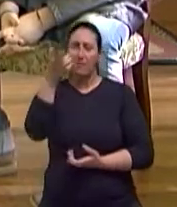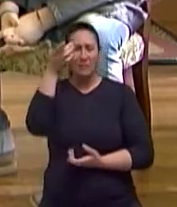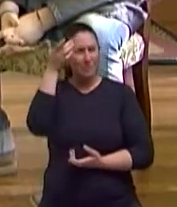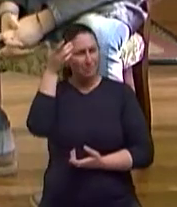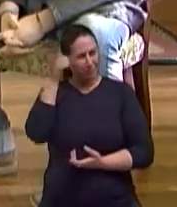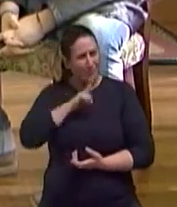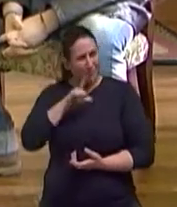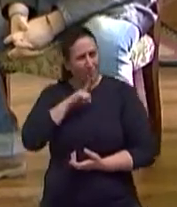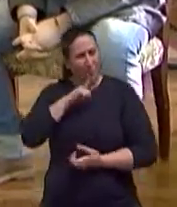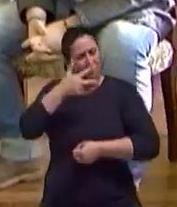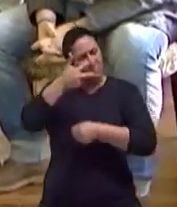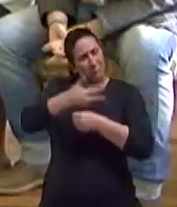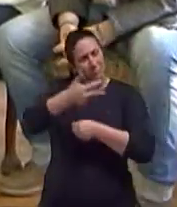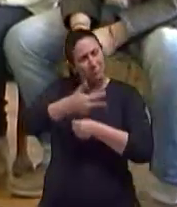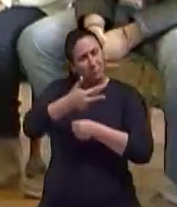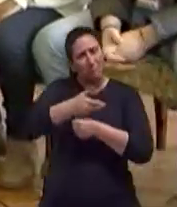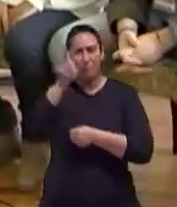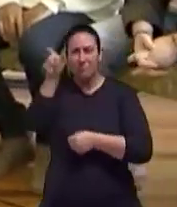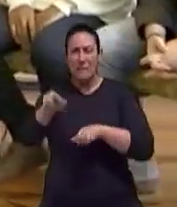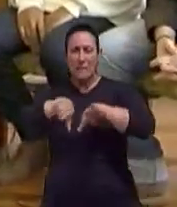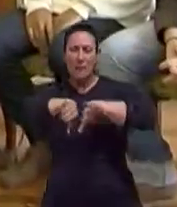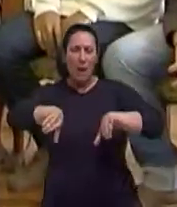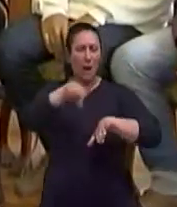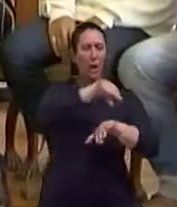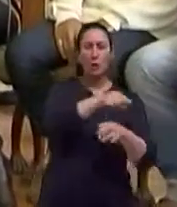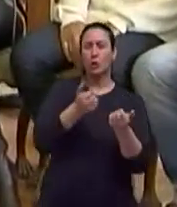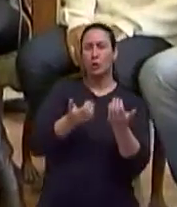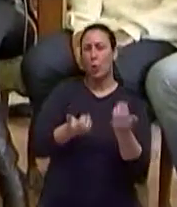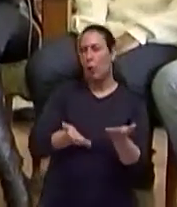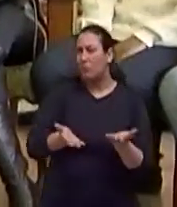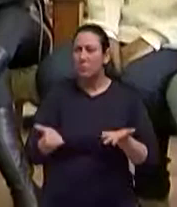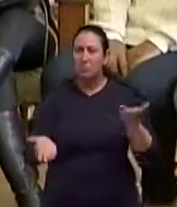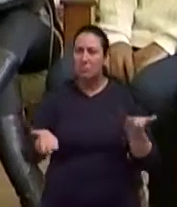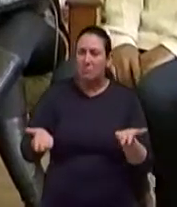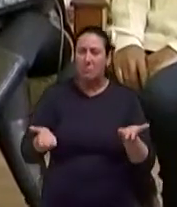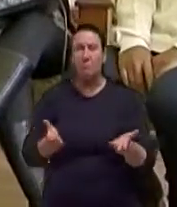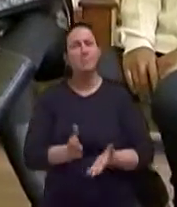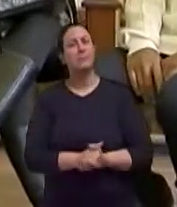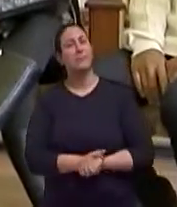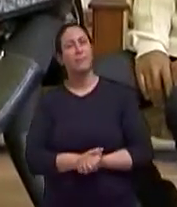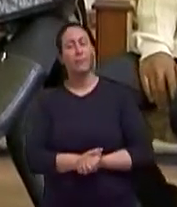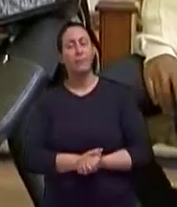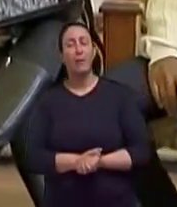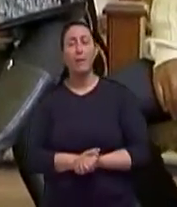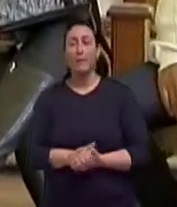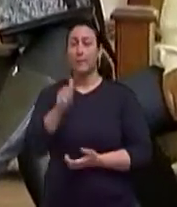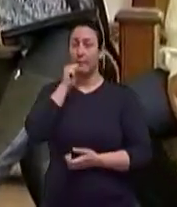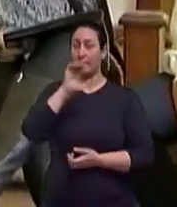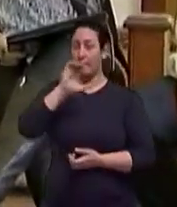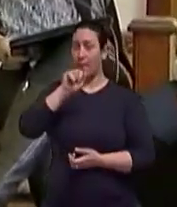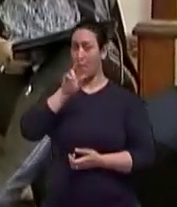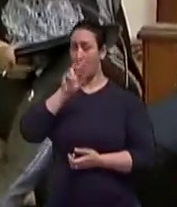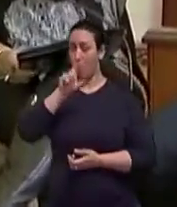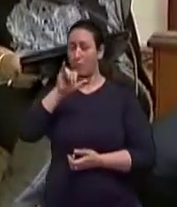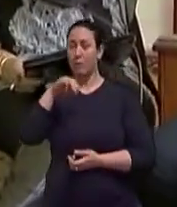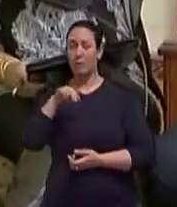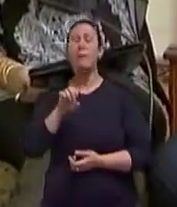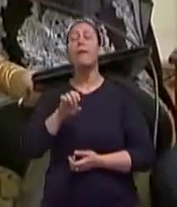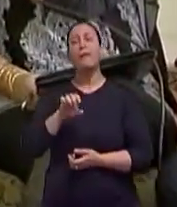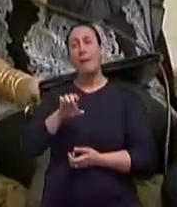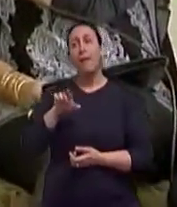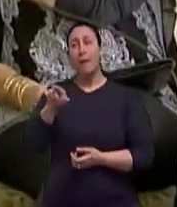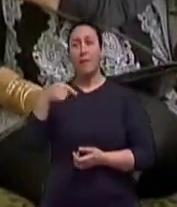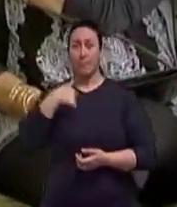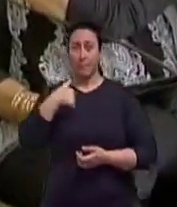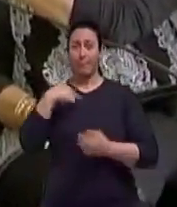velhos e jovens é que assim eu não convivo com a minha avó porque ela tá no asilo mas onde